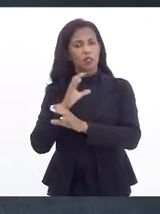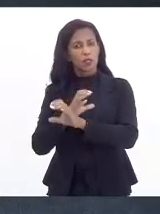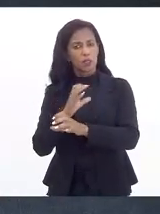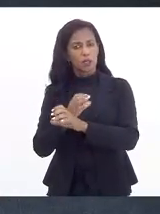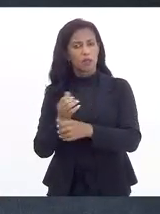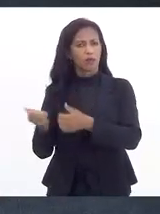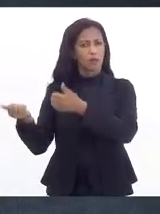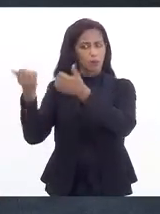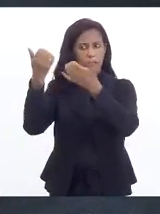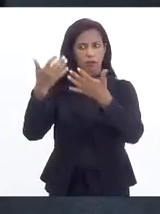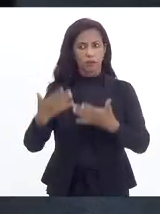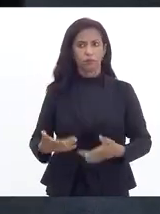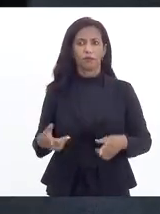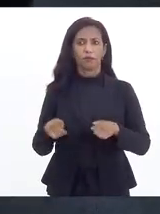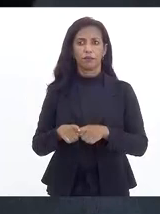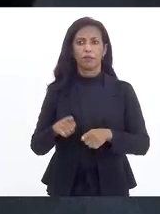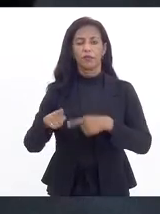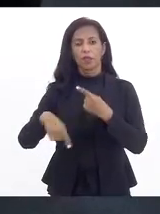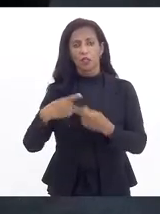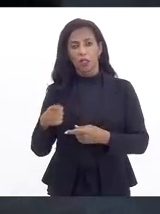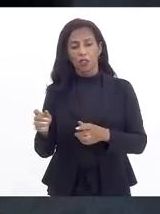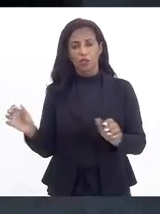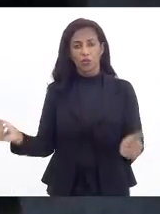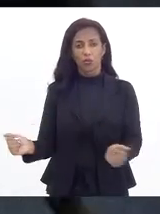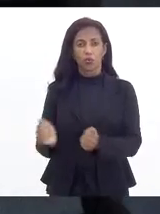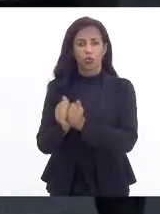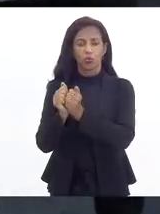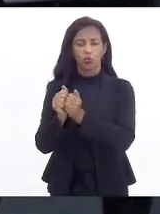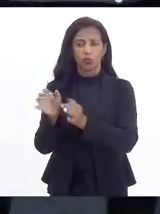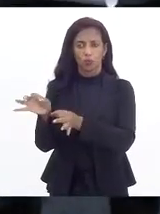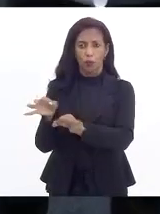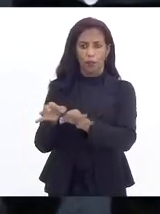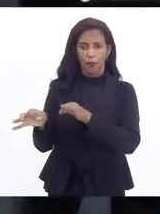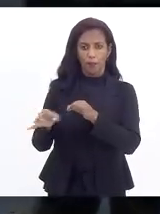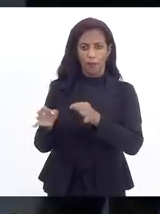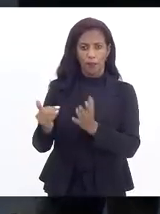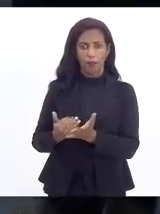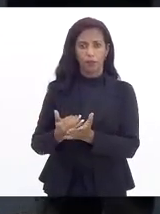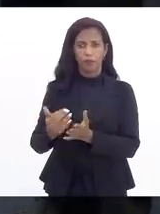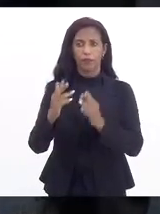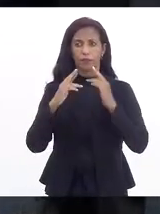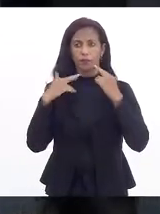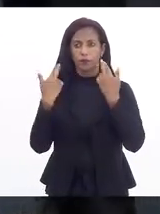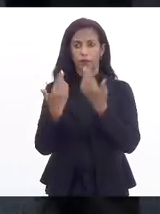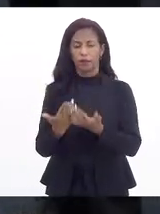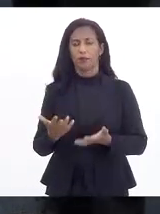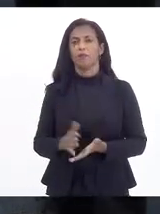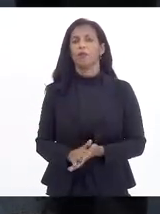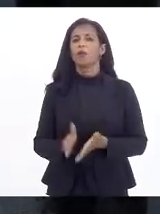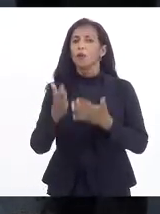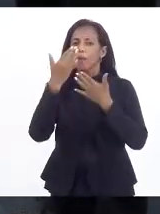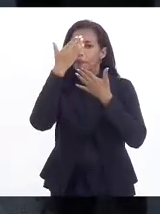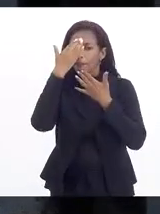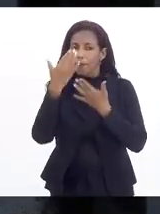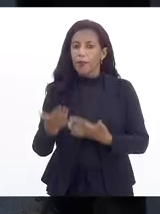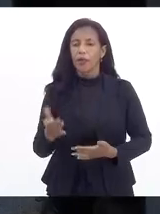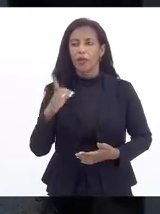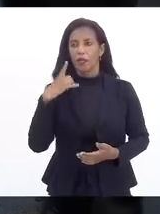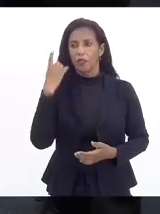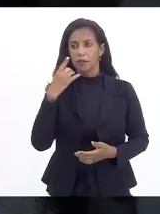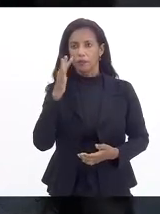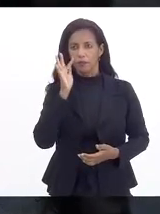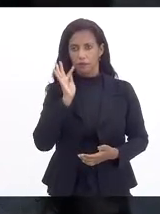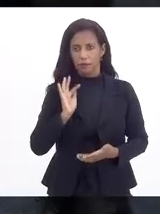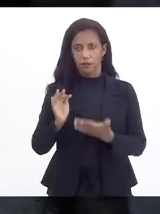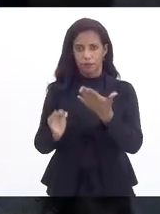seus esclarecimentos e a gente construir aí o projeto a partir dessa audiência pública. Então, obrigada, deputado Flávio